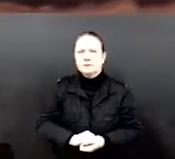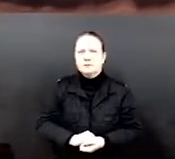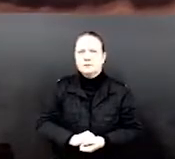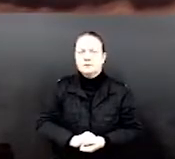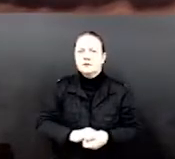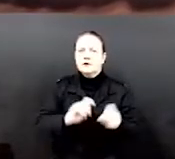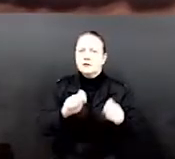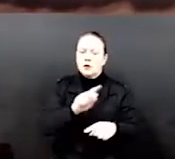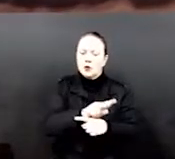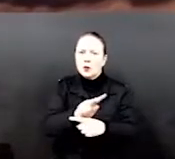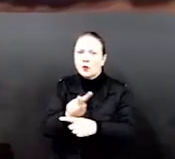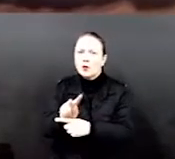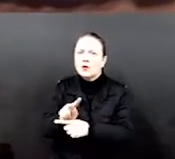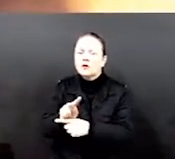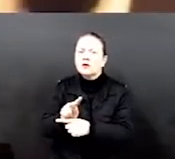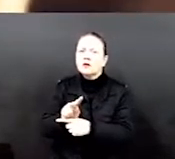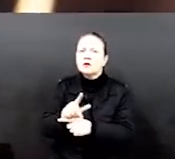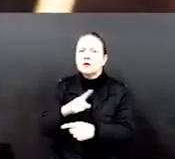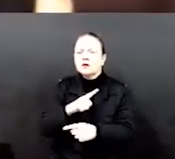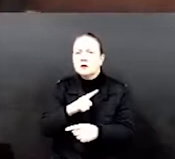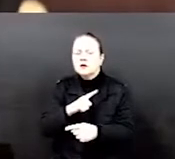proteger. E aí vem questões